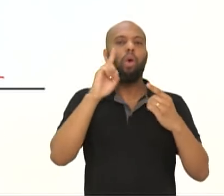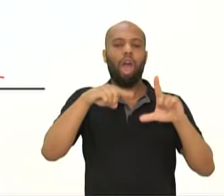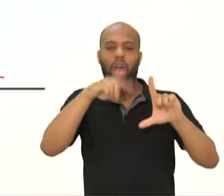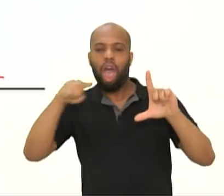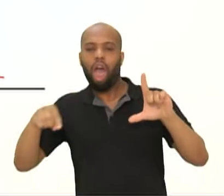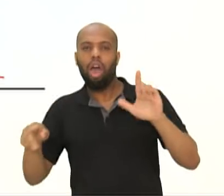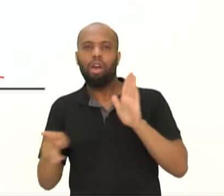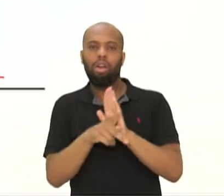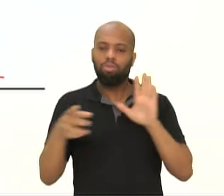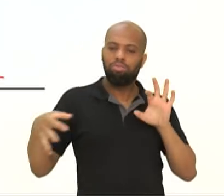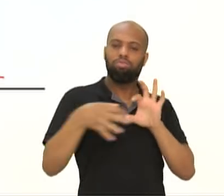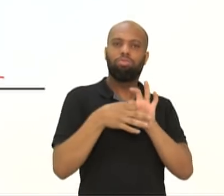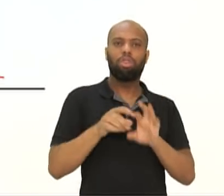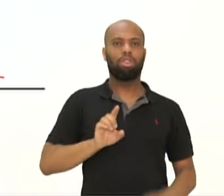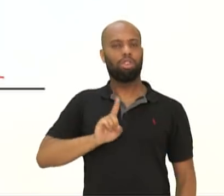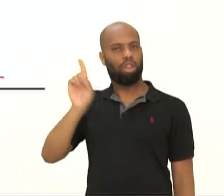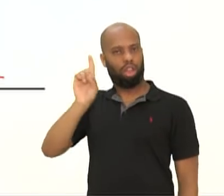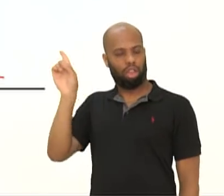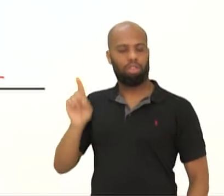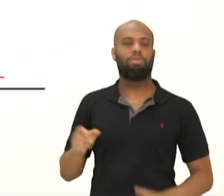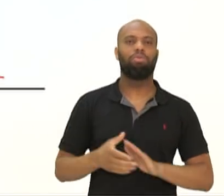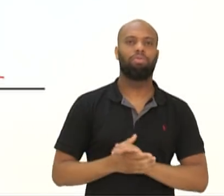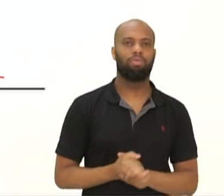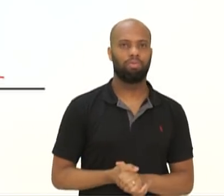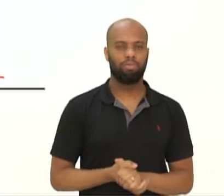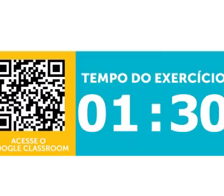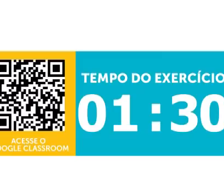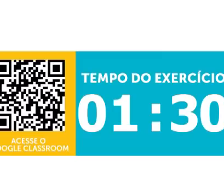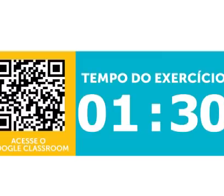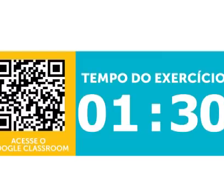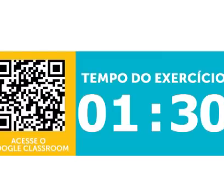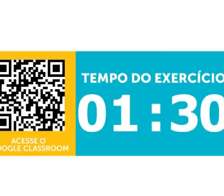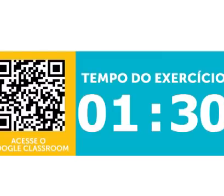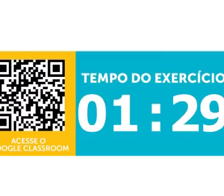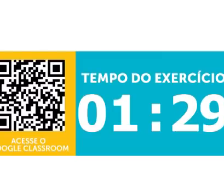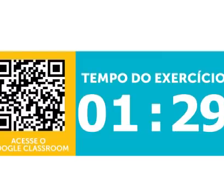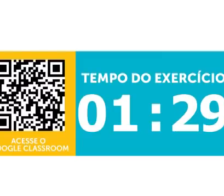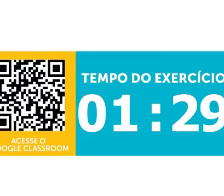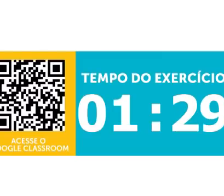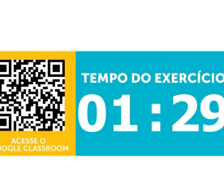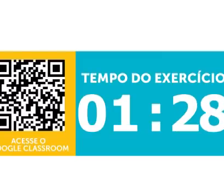essa função, 0,3 elevado a 2x.